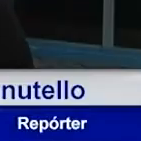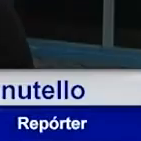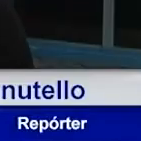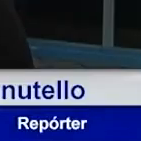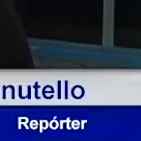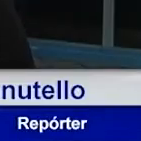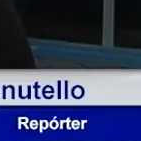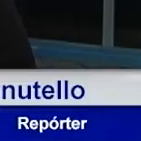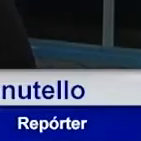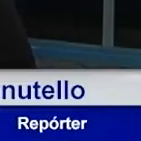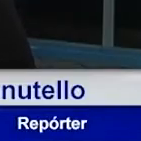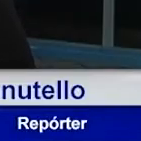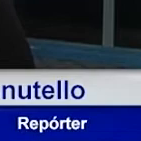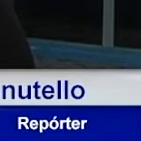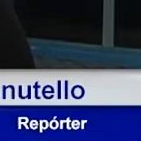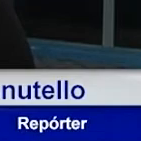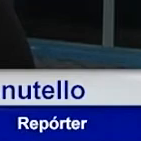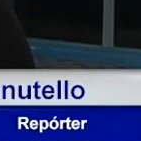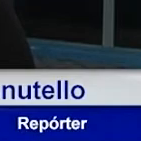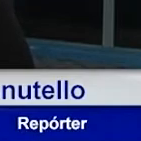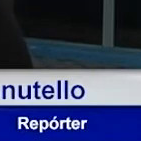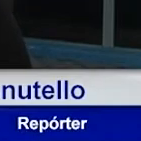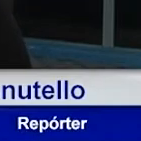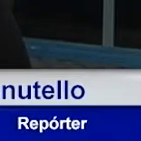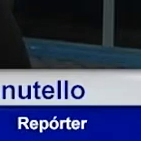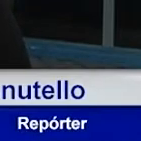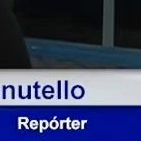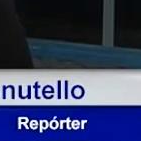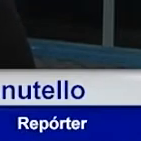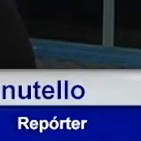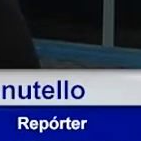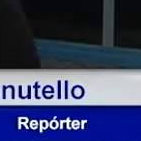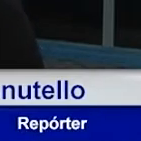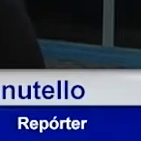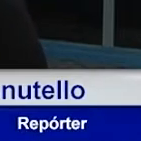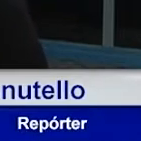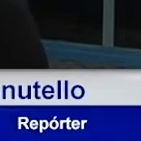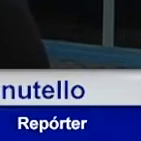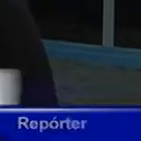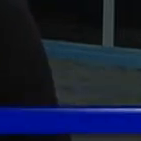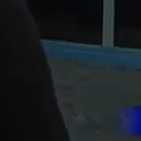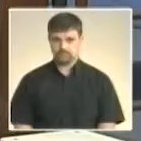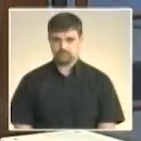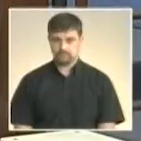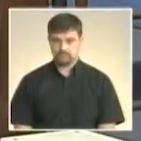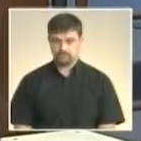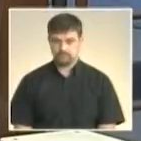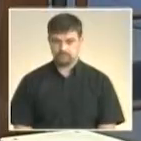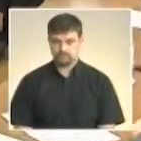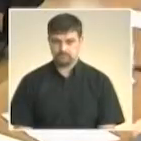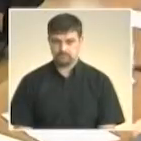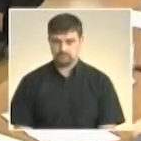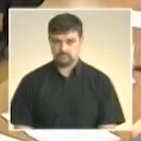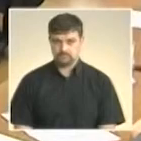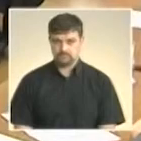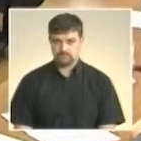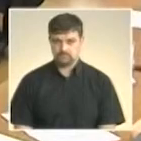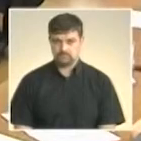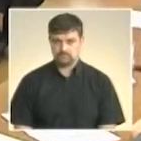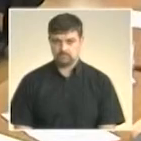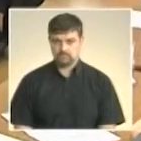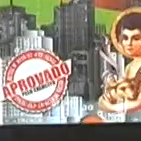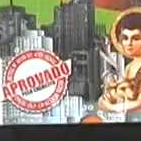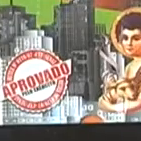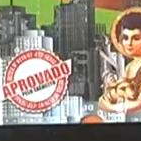O vereador André Von Zuben falou sobre a soltura de fogos de artifício, um problema frequente na cidade. O Círculo Militar de